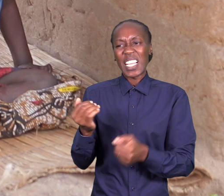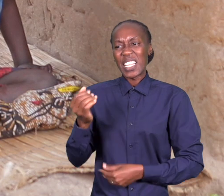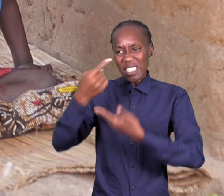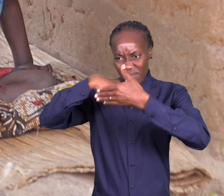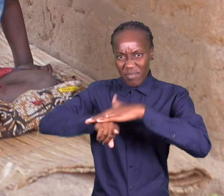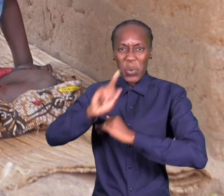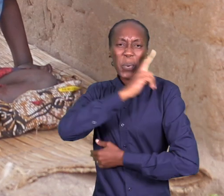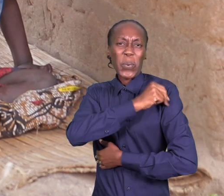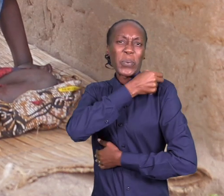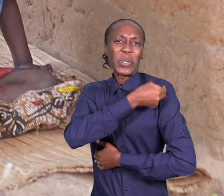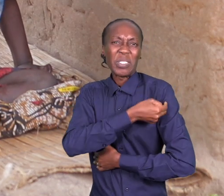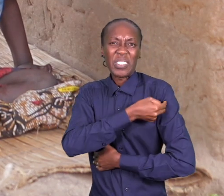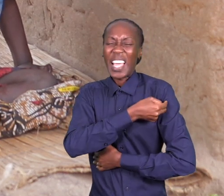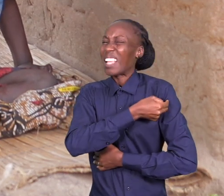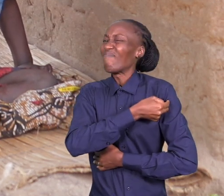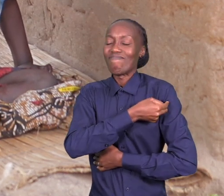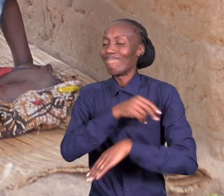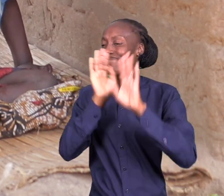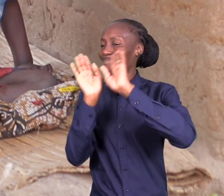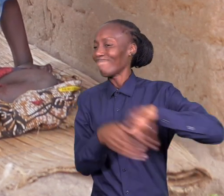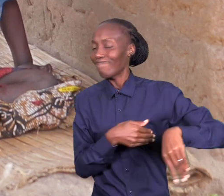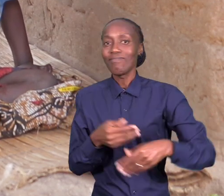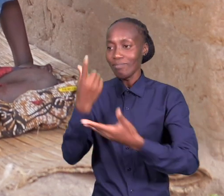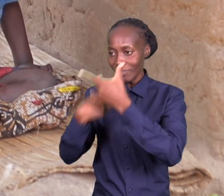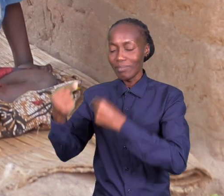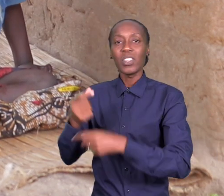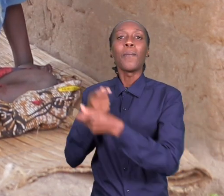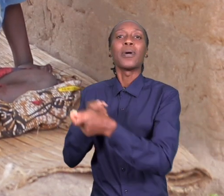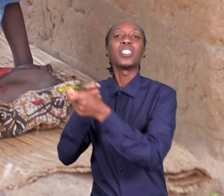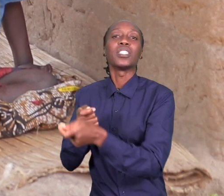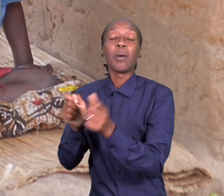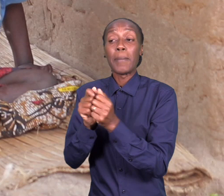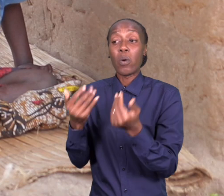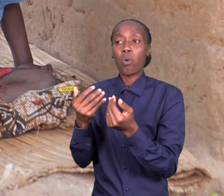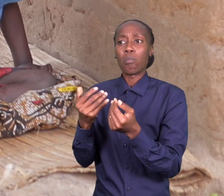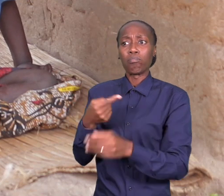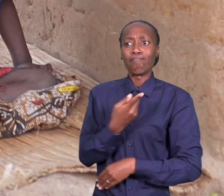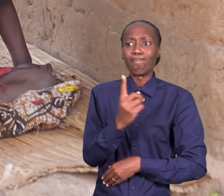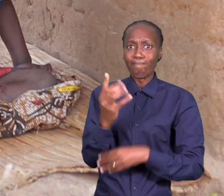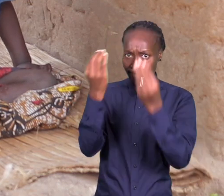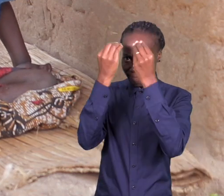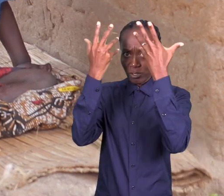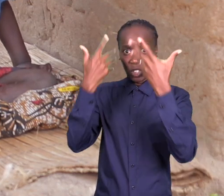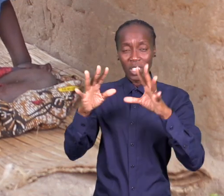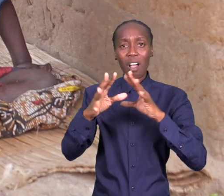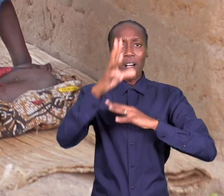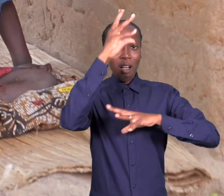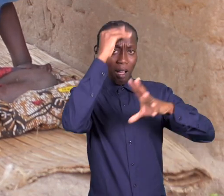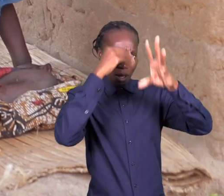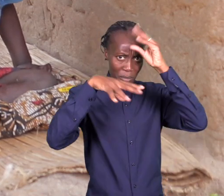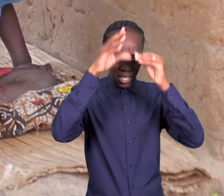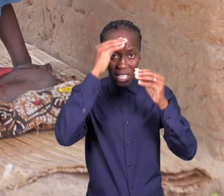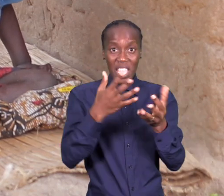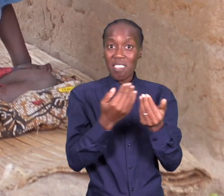acordar, levar as nossas crianças ao colo e dirigíamos-nos a Machamba. Com os ensinamentos do projeto Transform